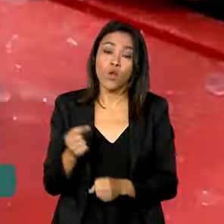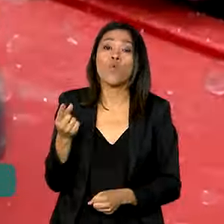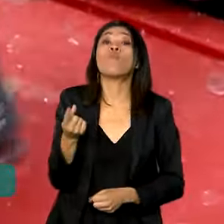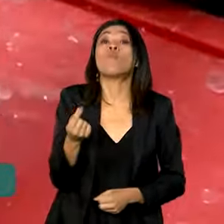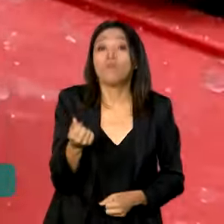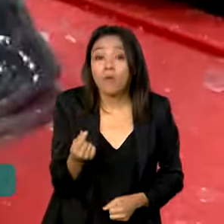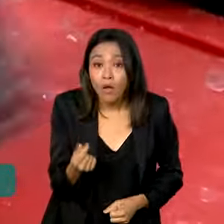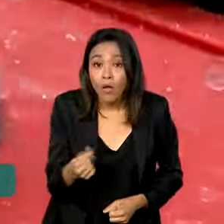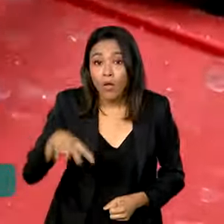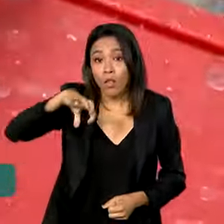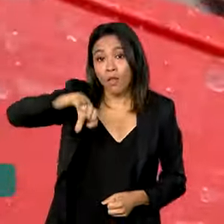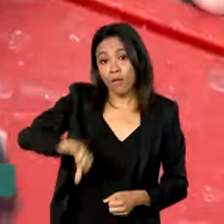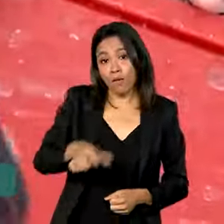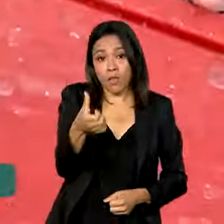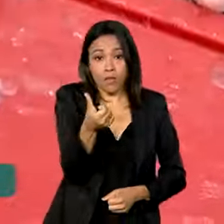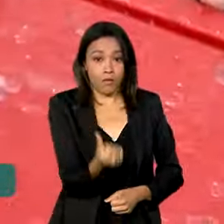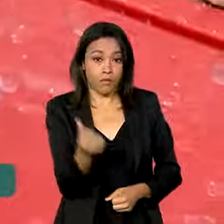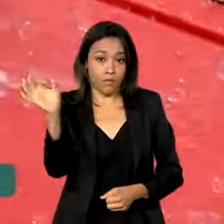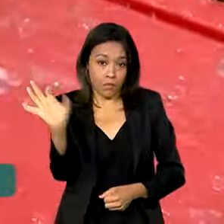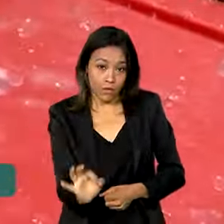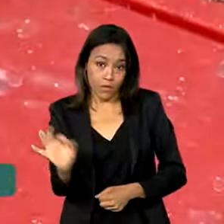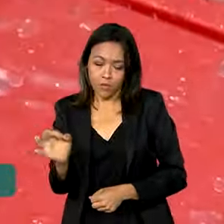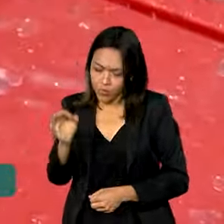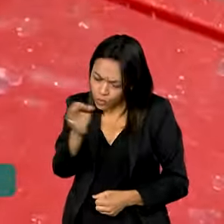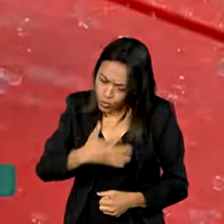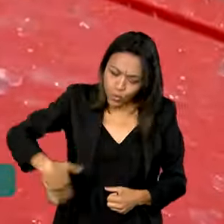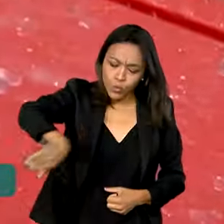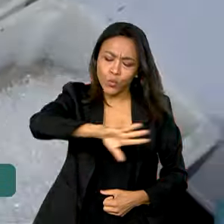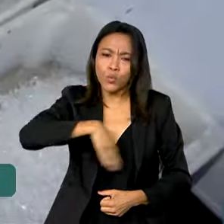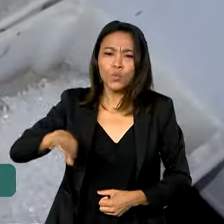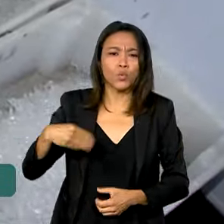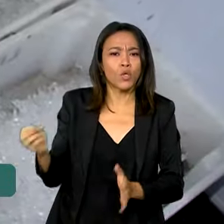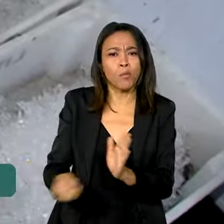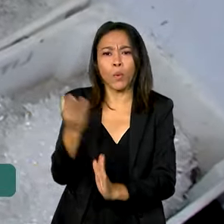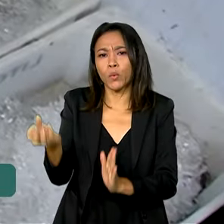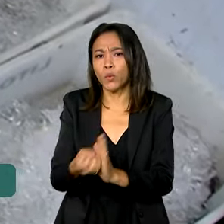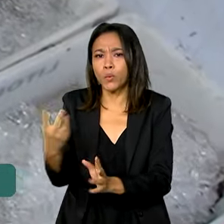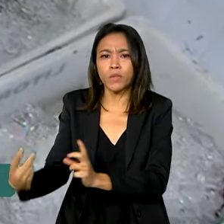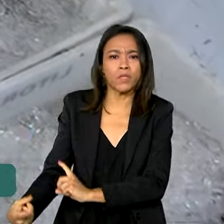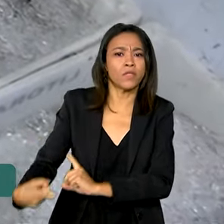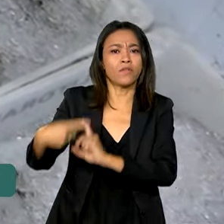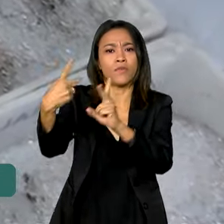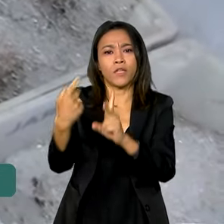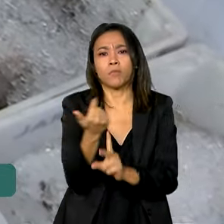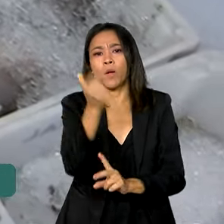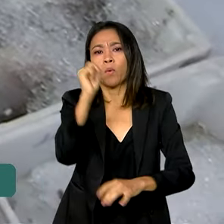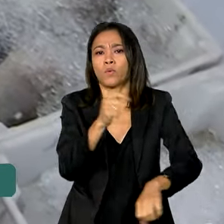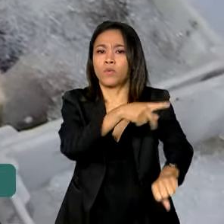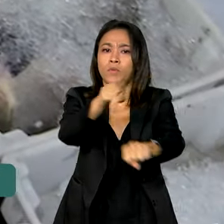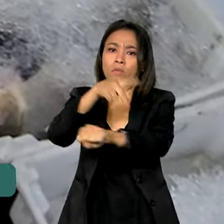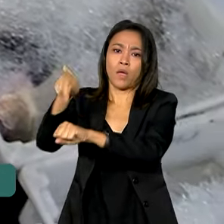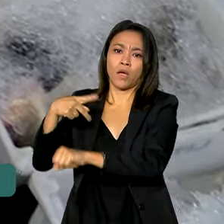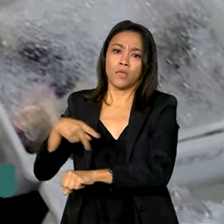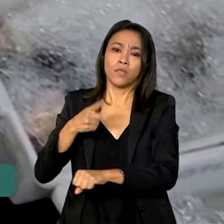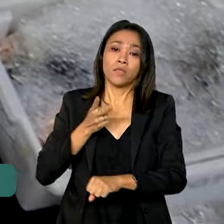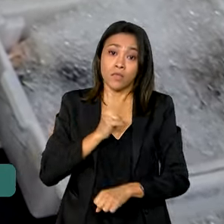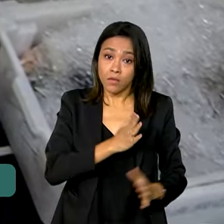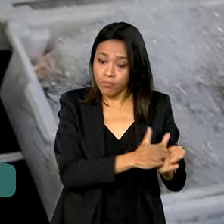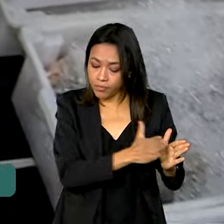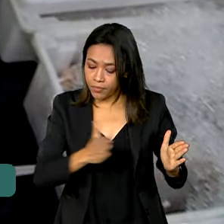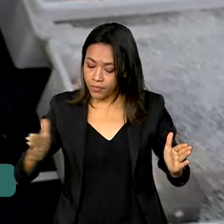a 96% de toda a produção vendida a outros países em todo o ano